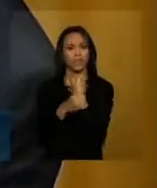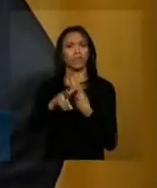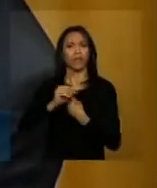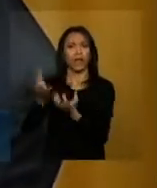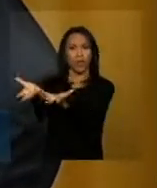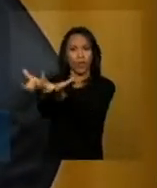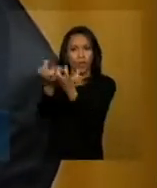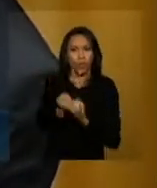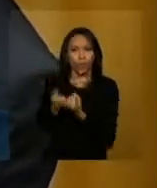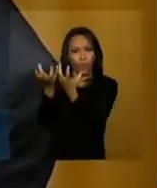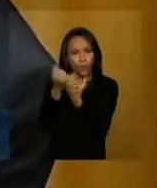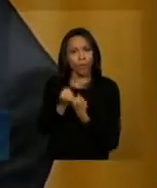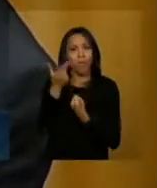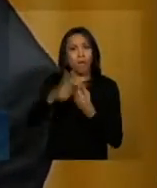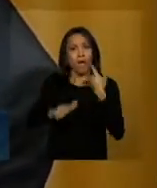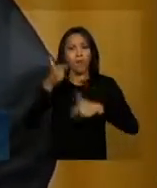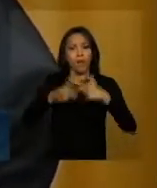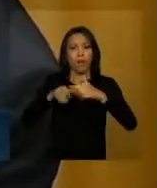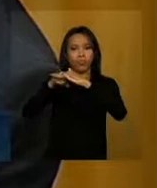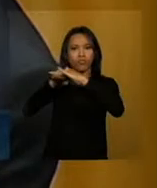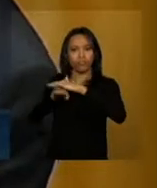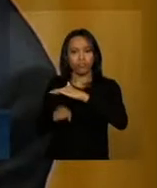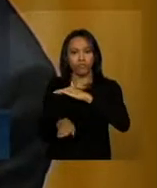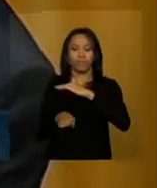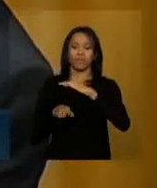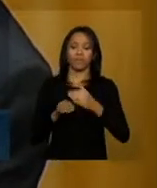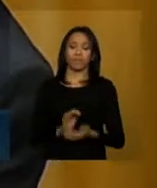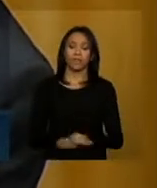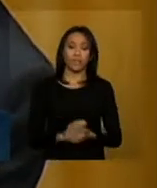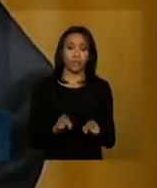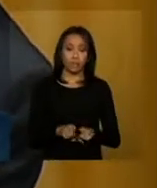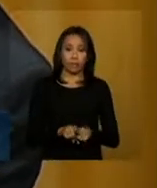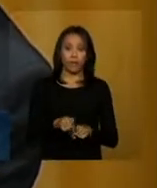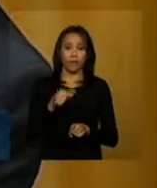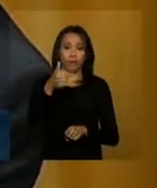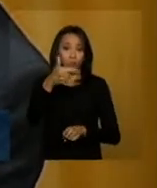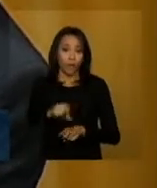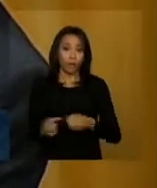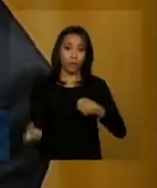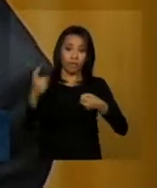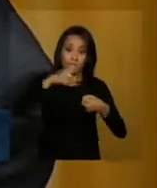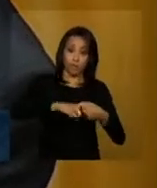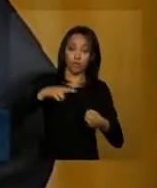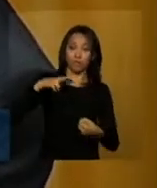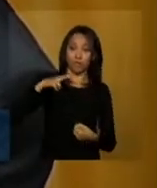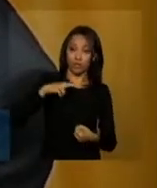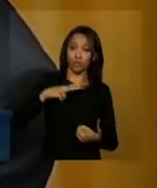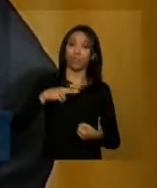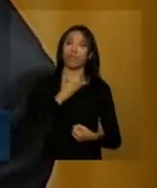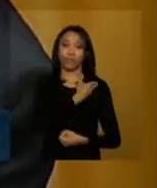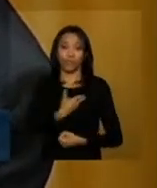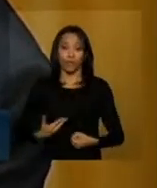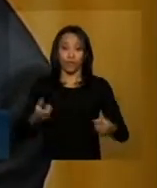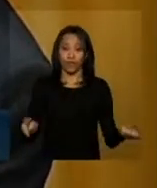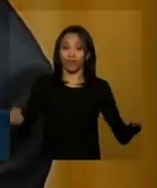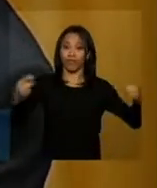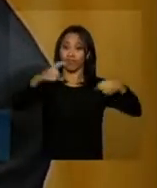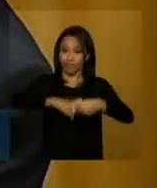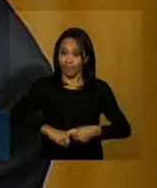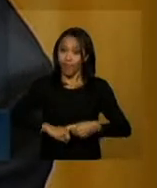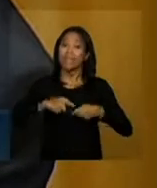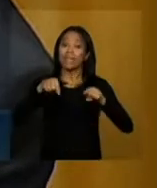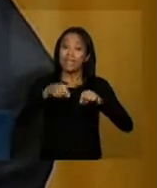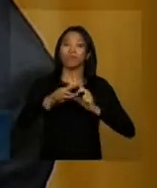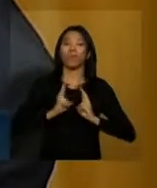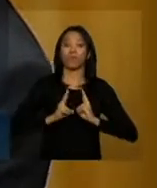Essa plataforma do complexo industrial brasileiro sofisticado, parcerias público-privadas, vai fazer parte da nossa